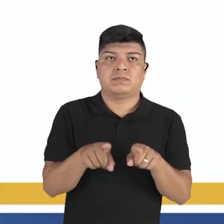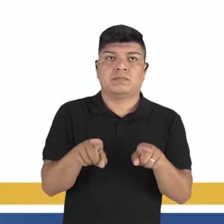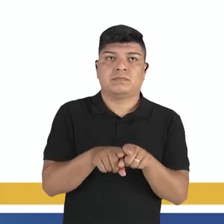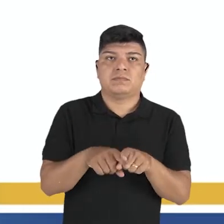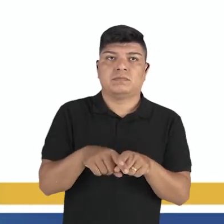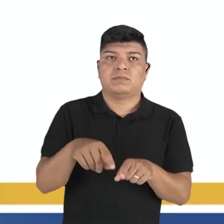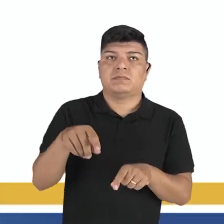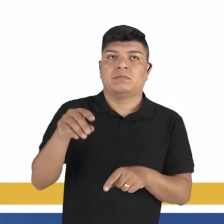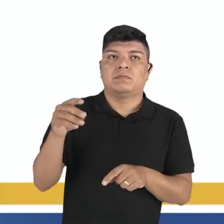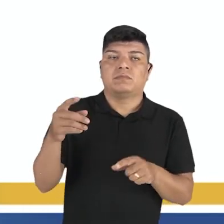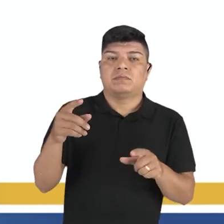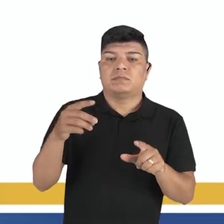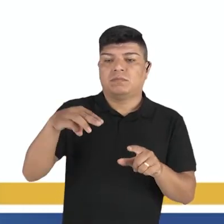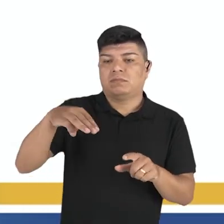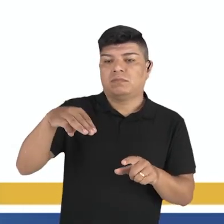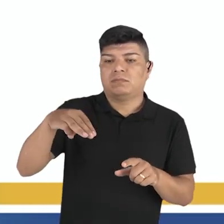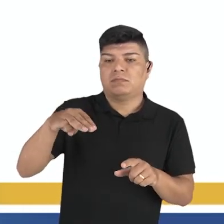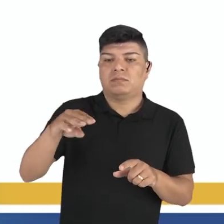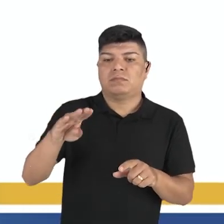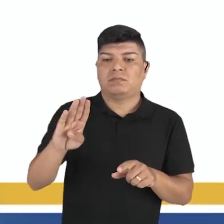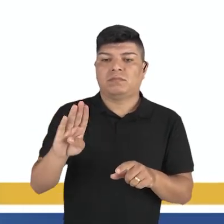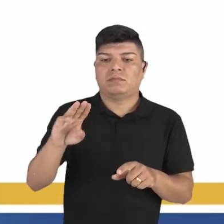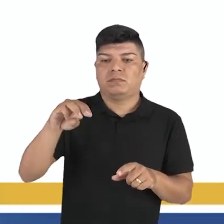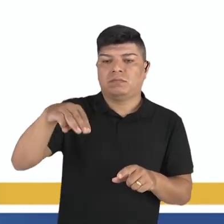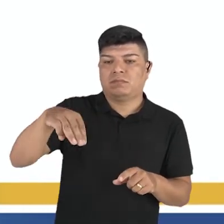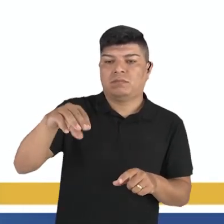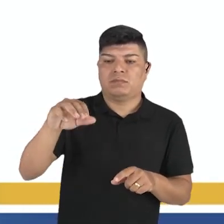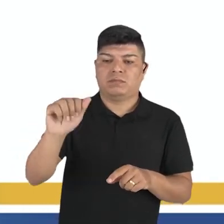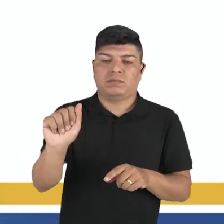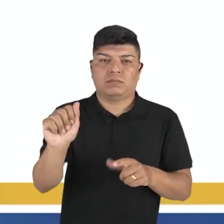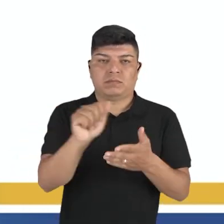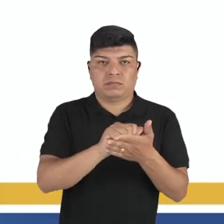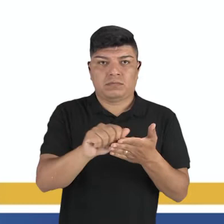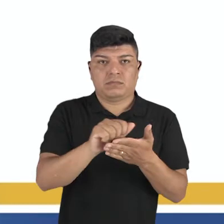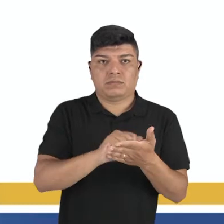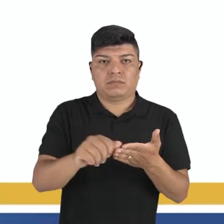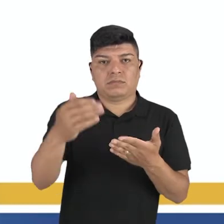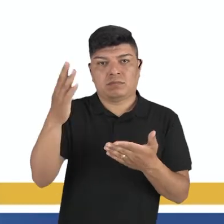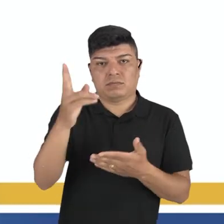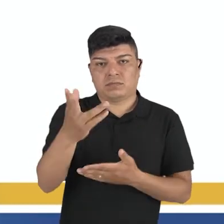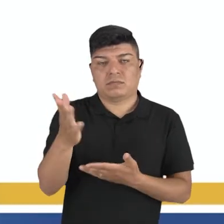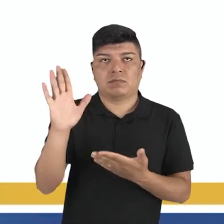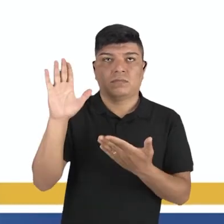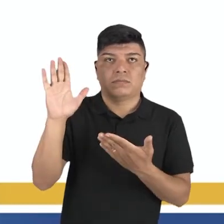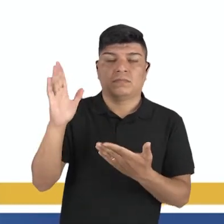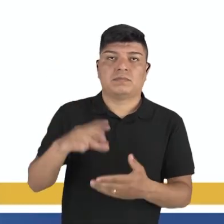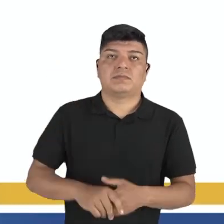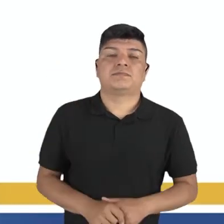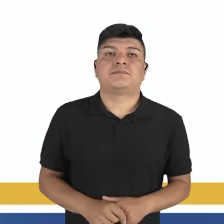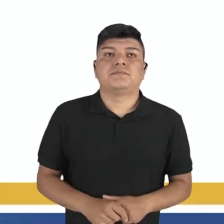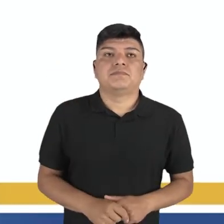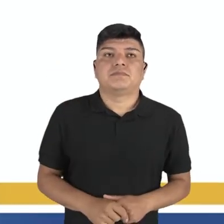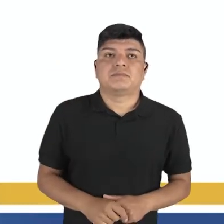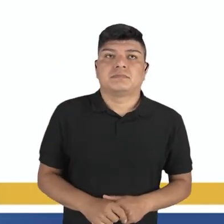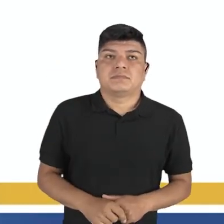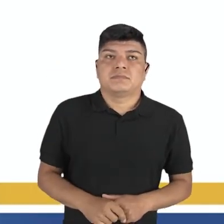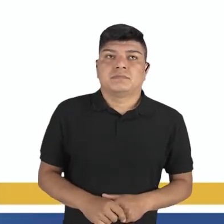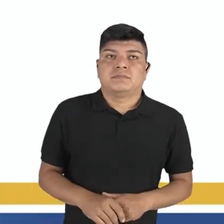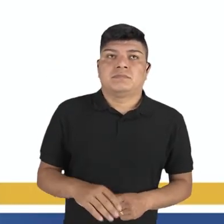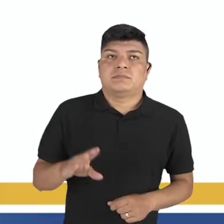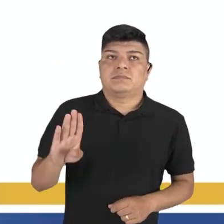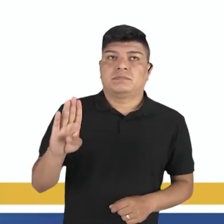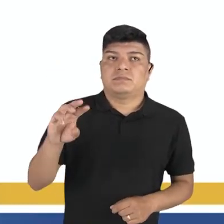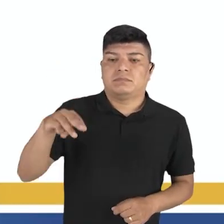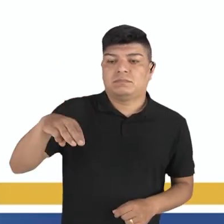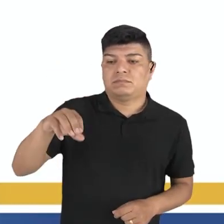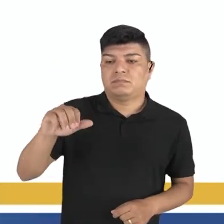Vértice M, lados MB e MA, sempre com a notação que eu falei para vocês. Bom, BMA é um ângulo